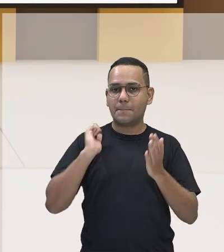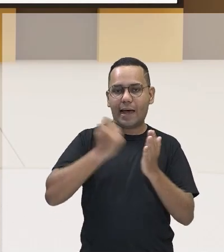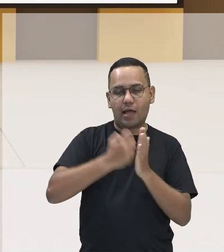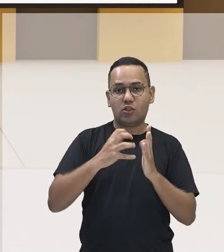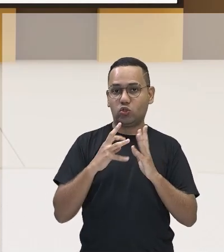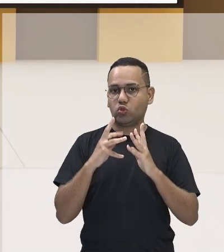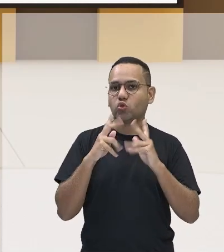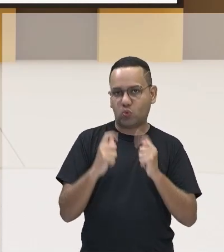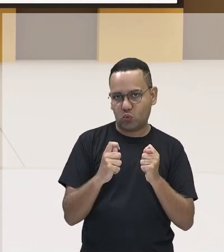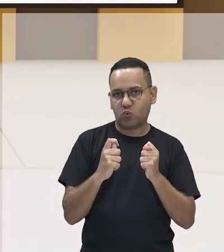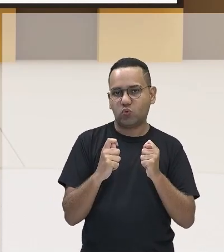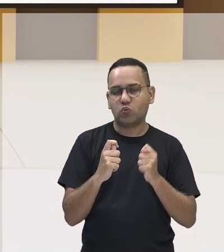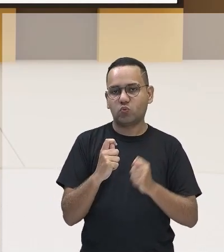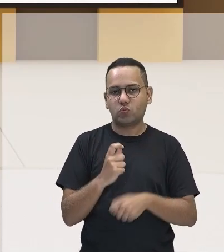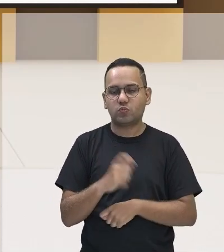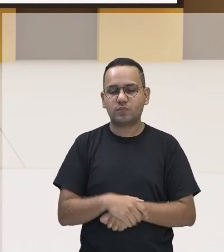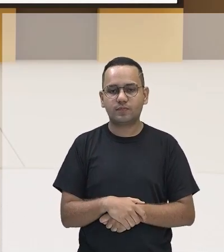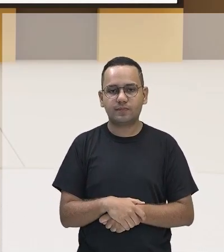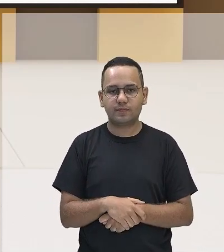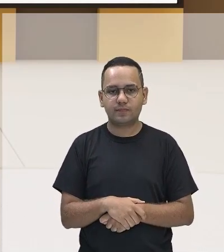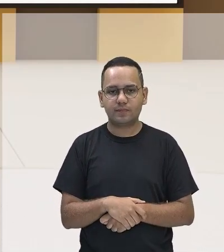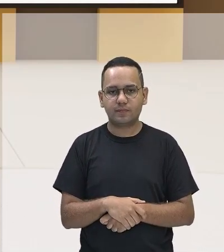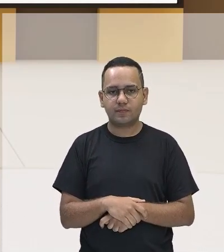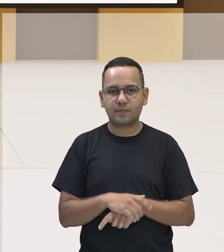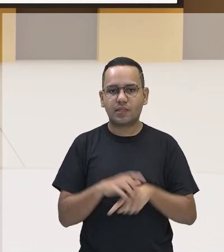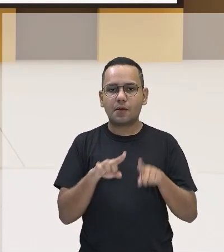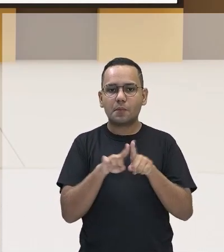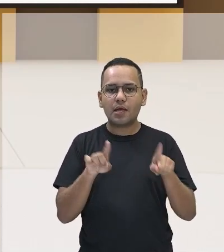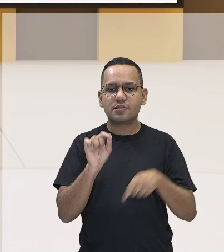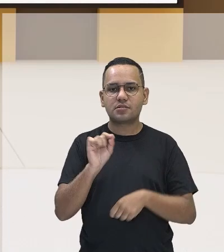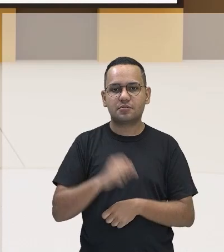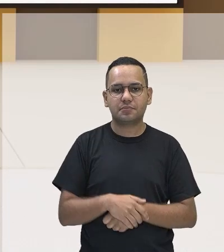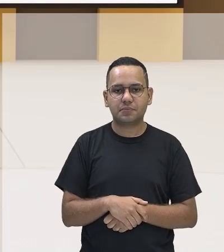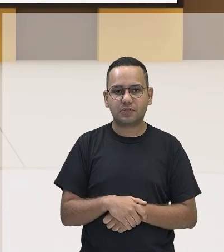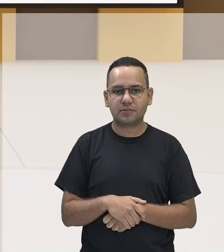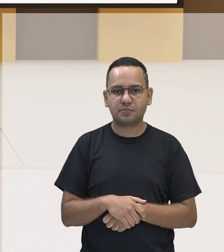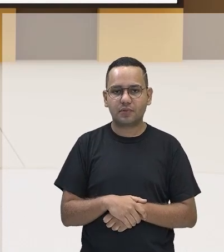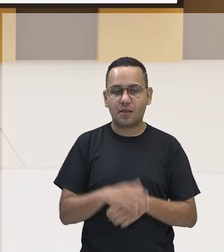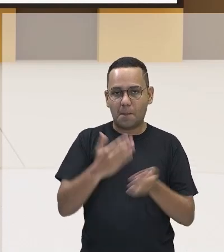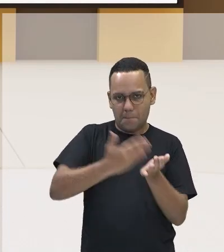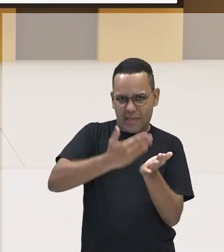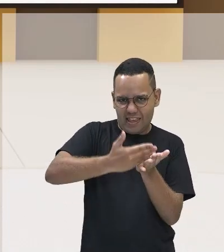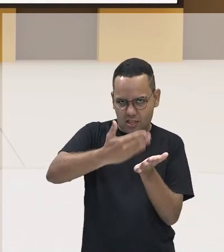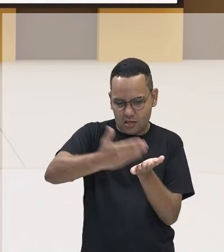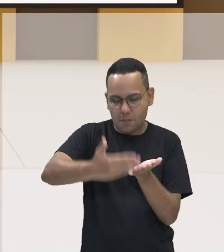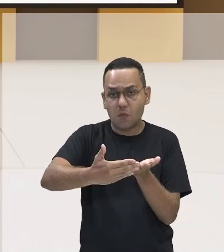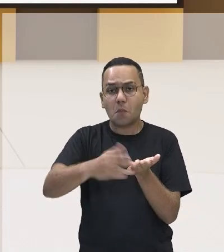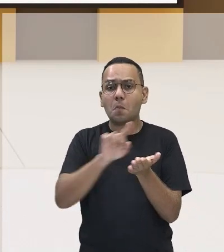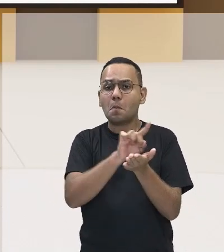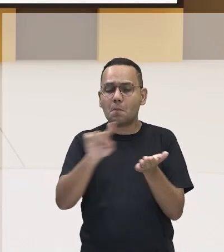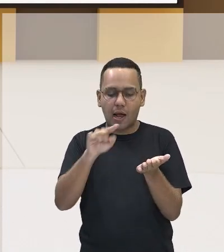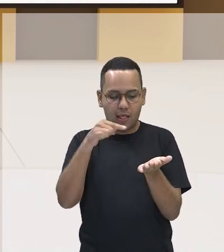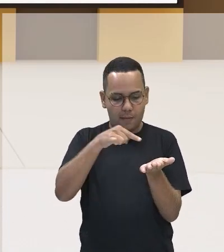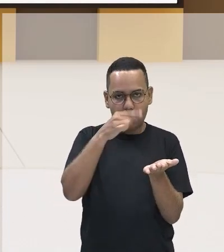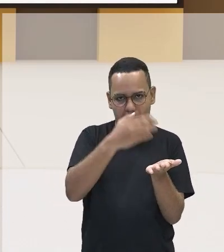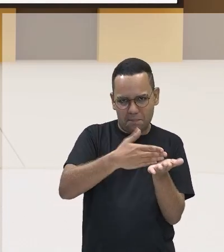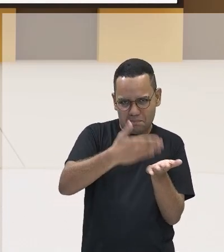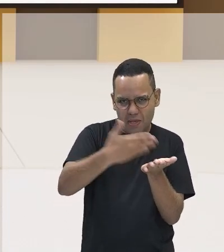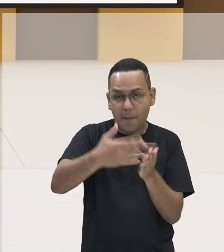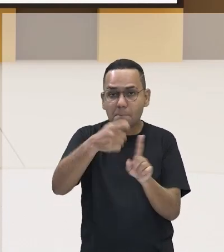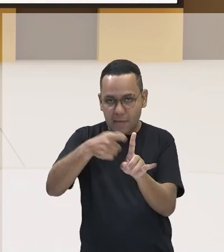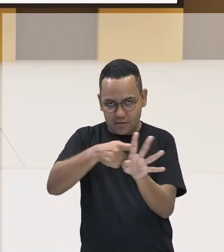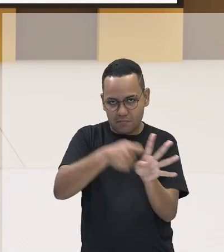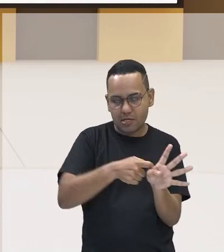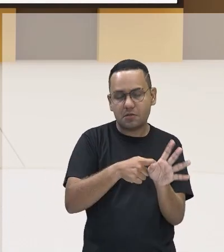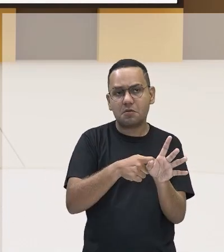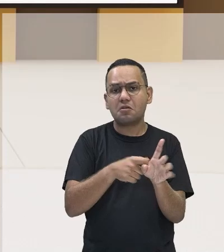você faz ali o pagamento, né, daquele mínimo, né, às vezes os juros que é cobrado em cima ultrapassa o próprio valor